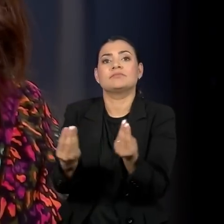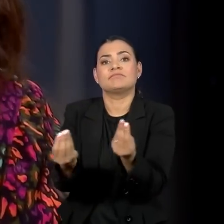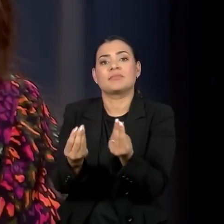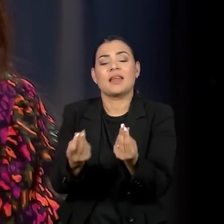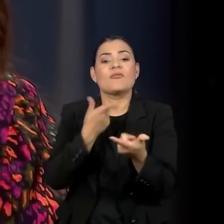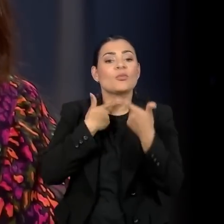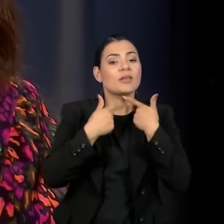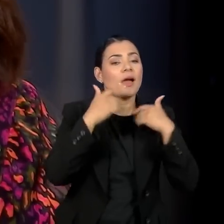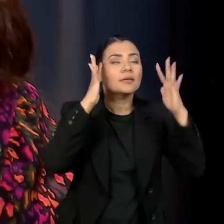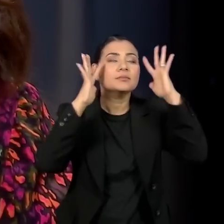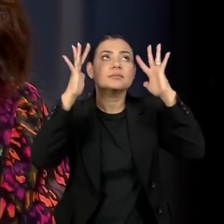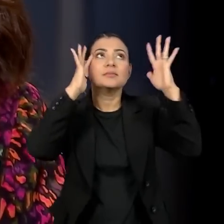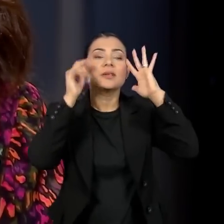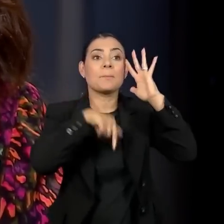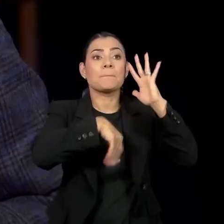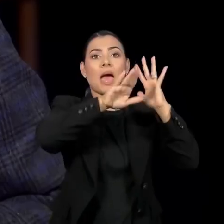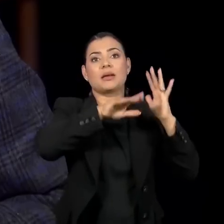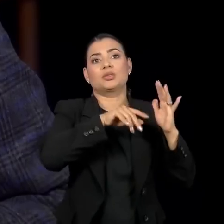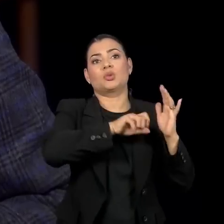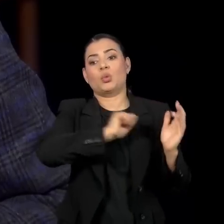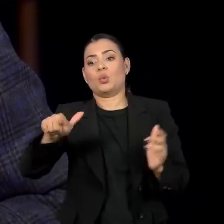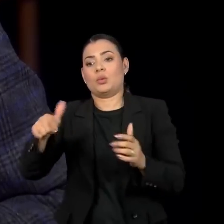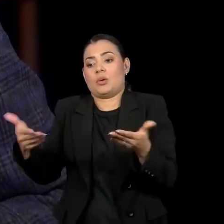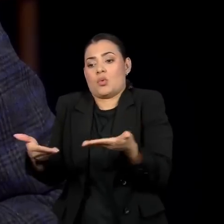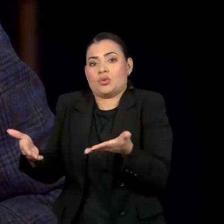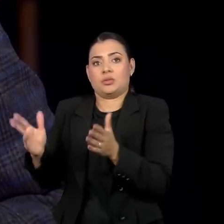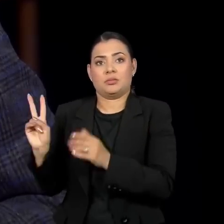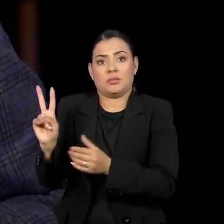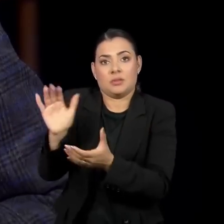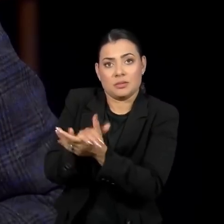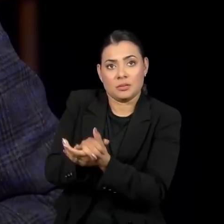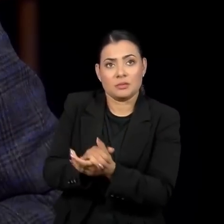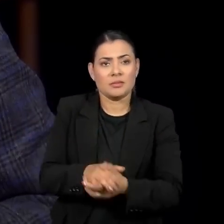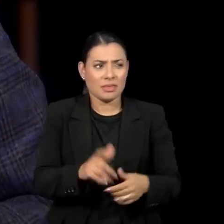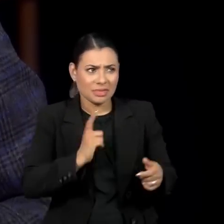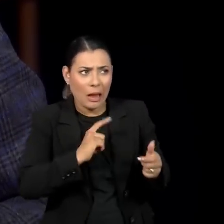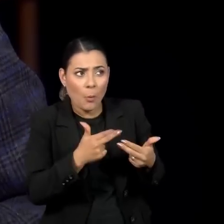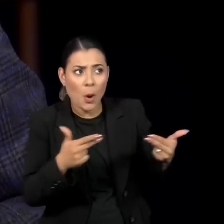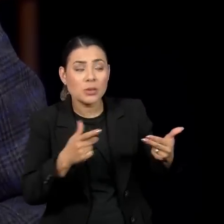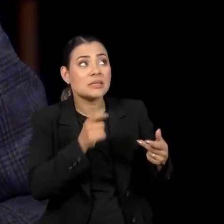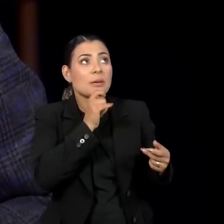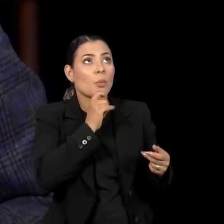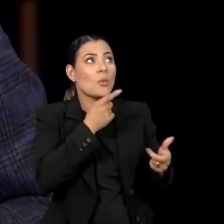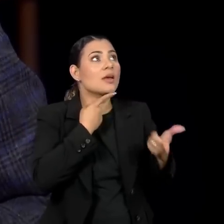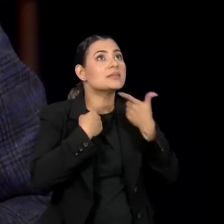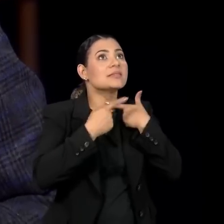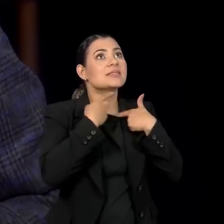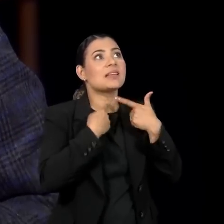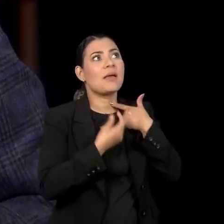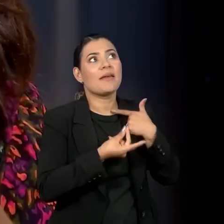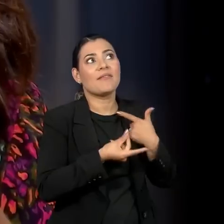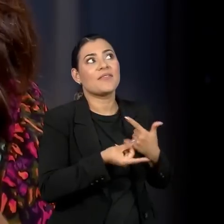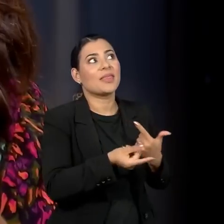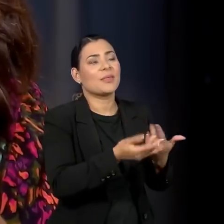desejamos e queremos, assim, sabe? Tem alguma coisa que pode dar conta do nosso desejo?